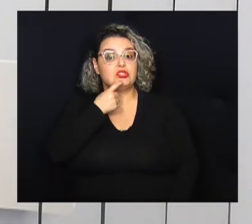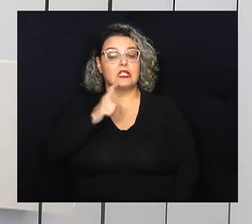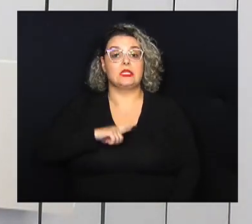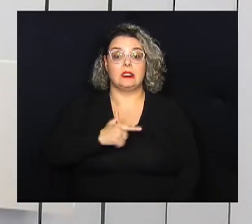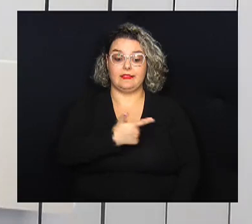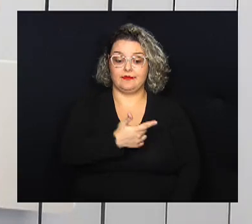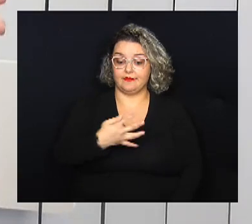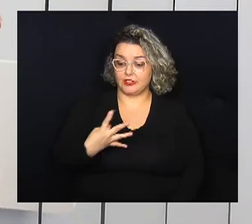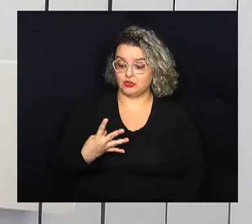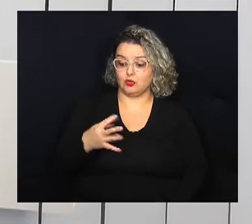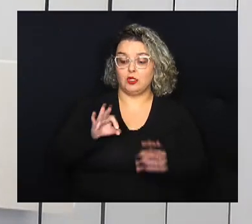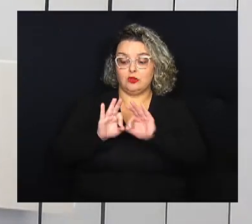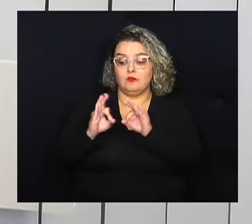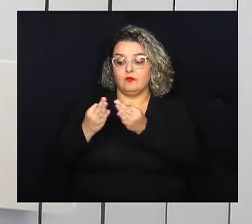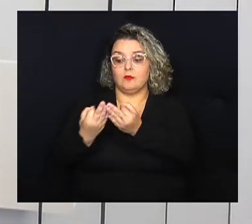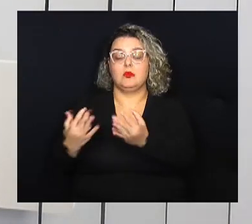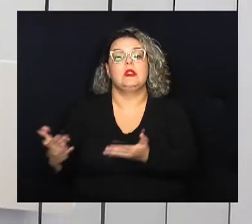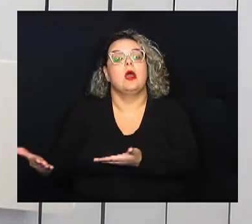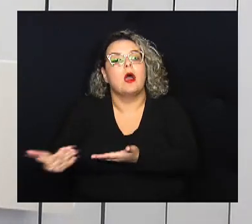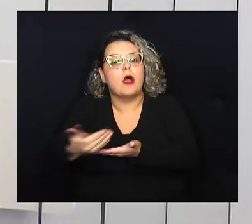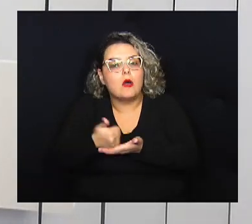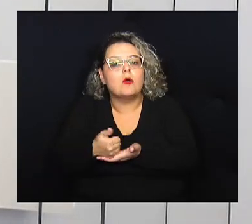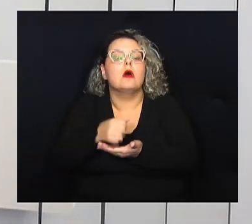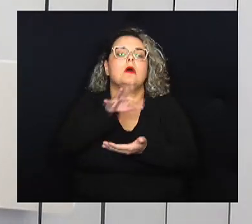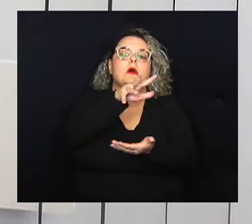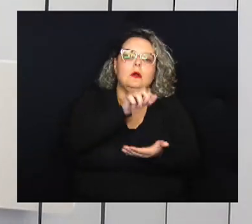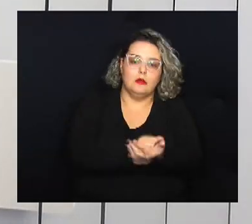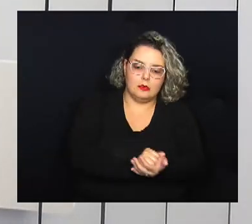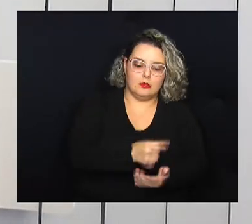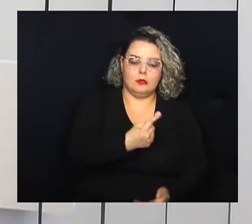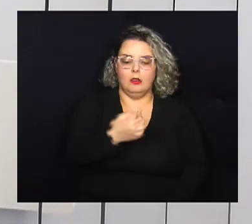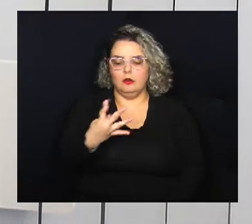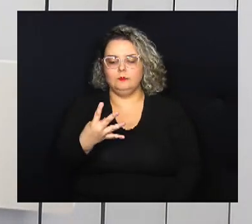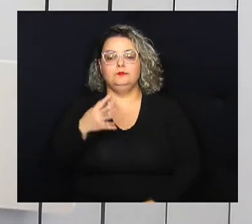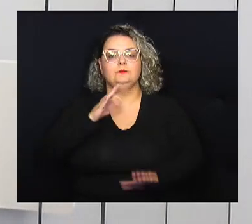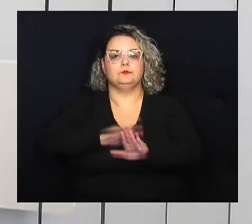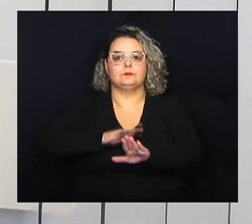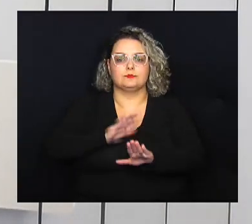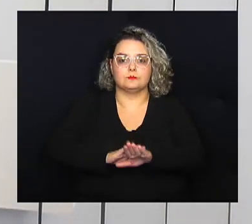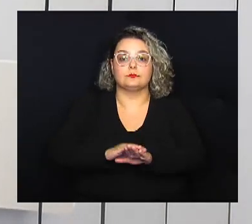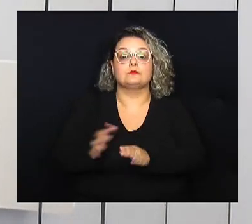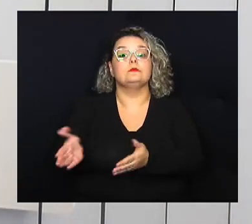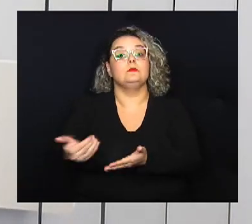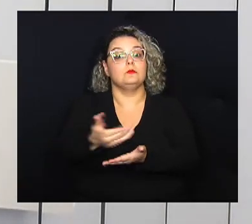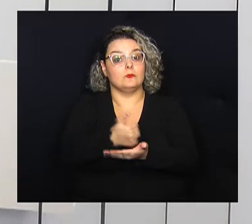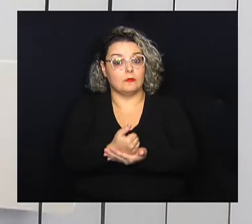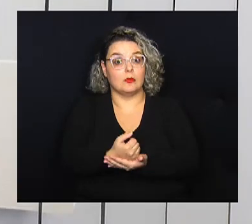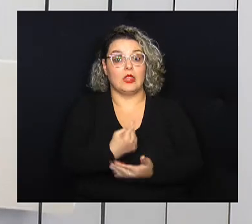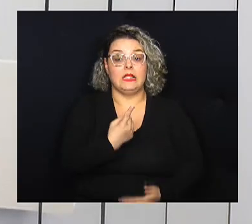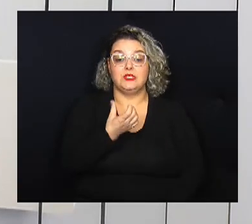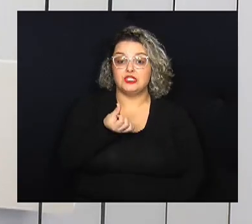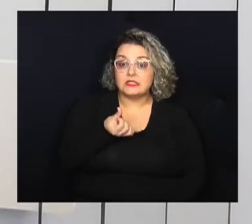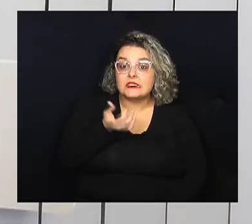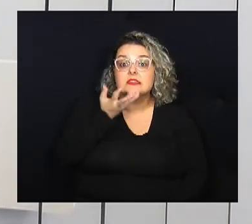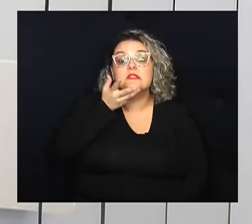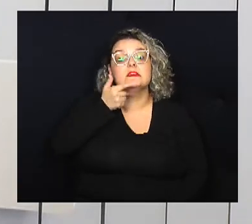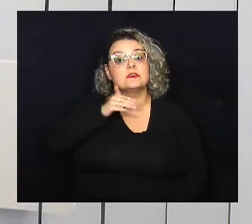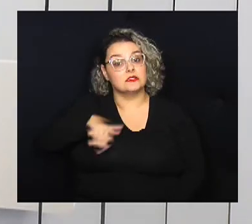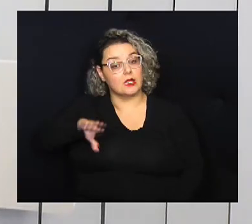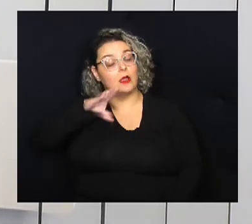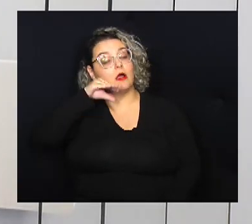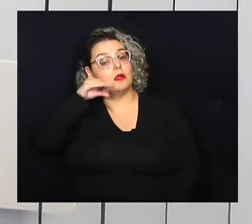famílias acolhedoras cadastradas, 14 delas ativas, acolhendo 16 crianças e